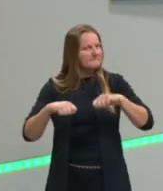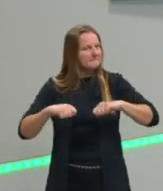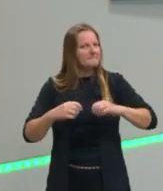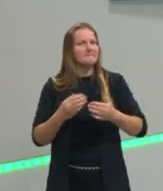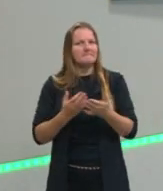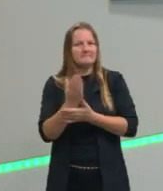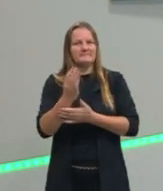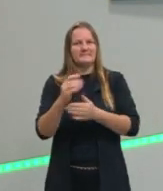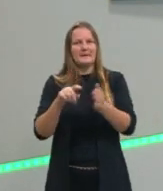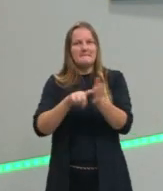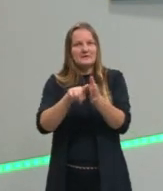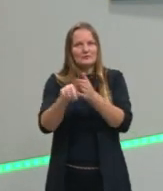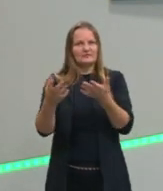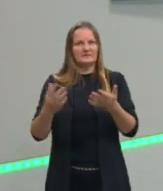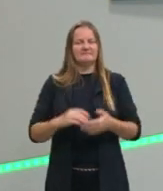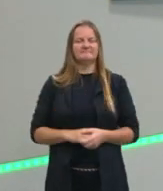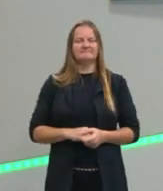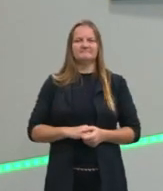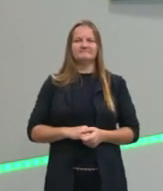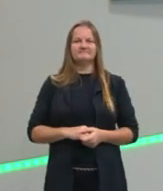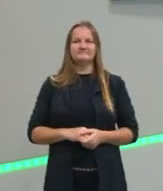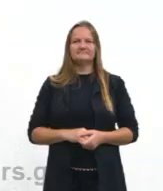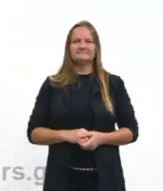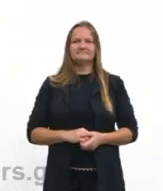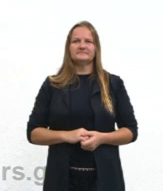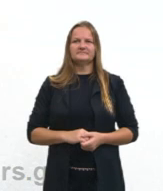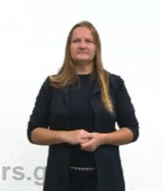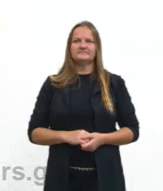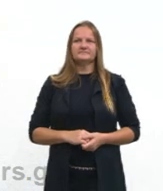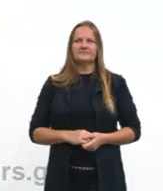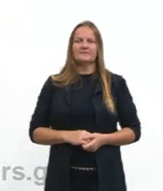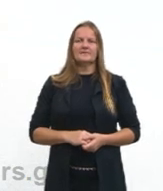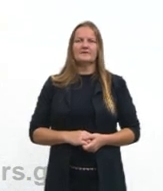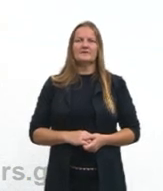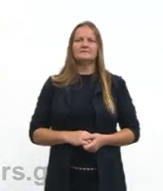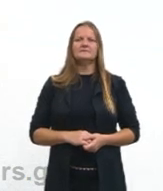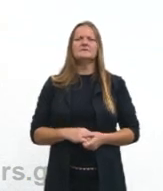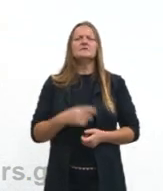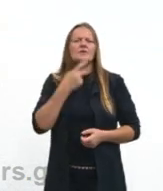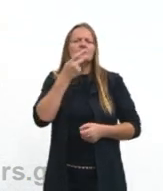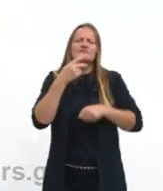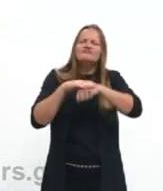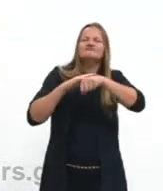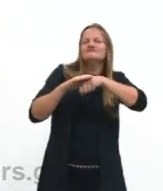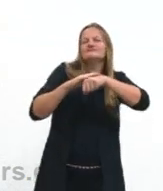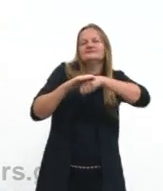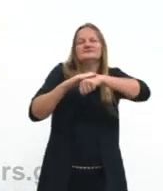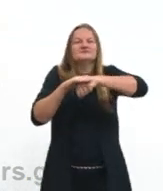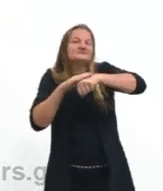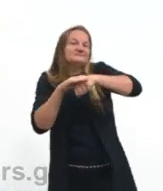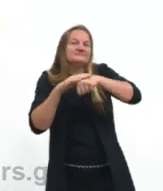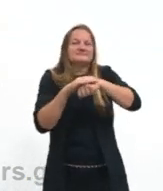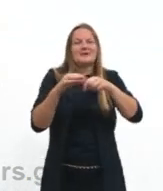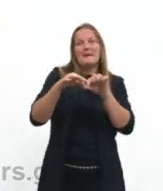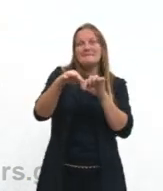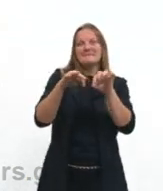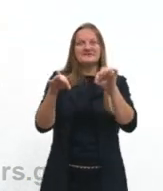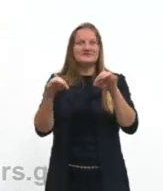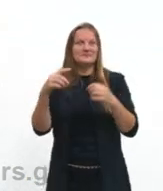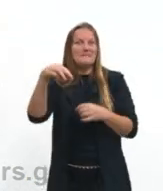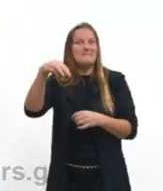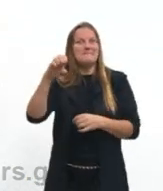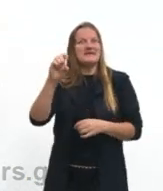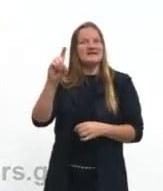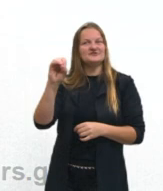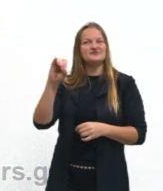nas Ciências da Natureza A loja está falando tanto né sobre medição enfim